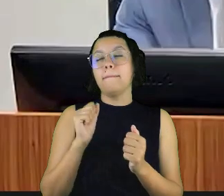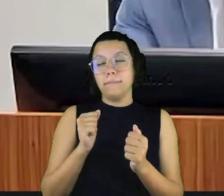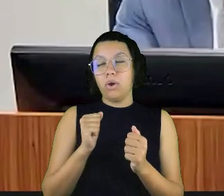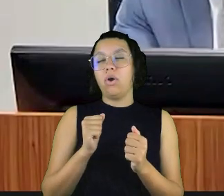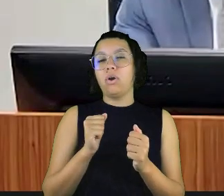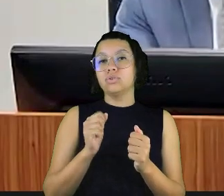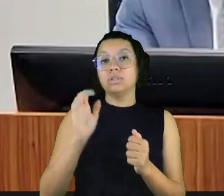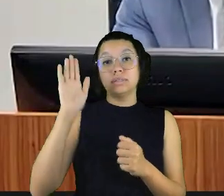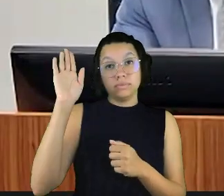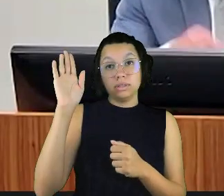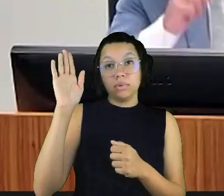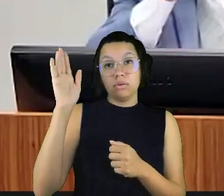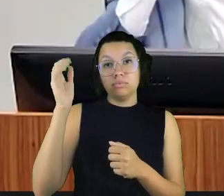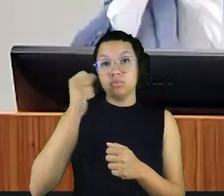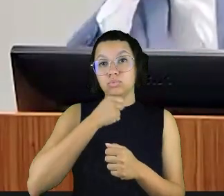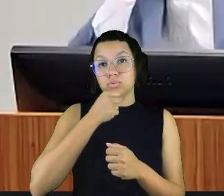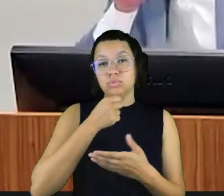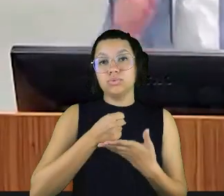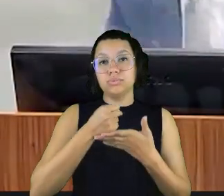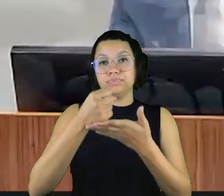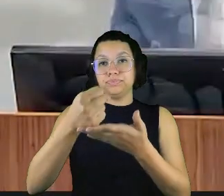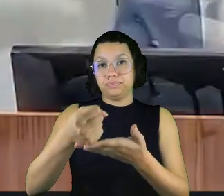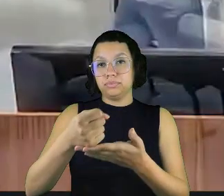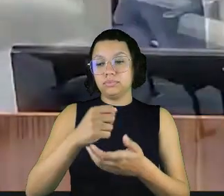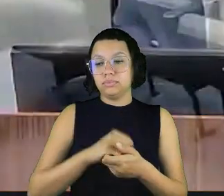uma pergunta aqui.